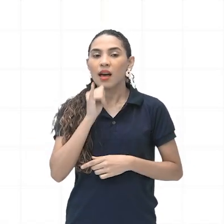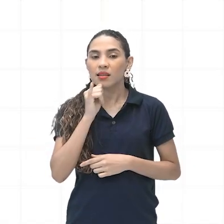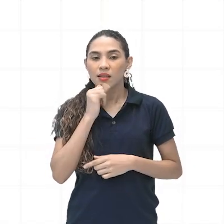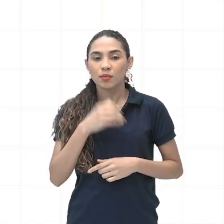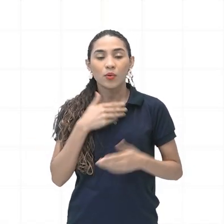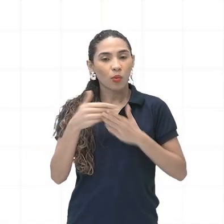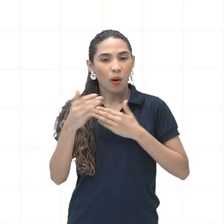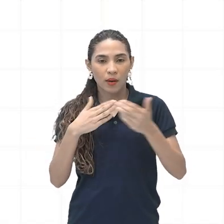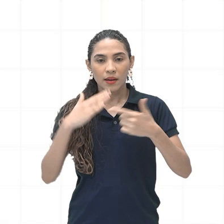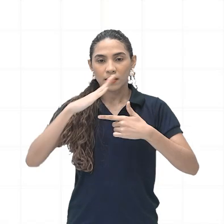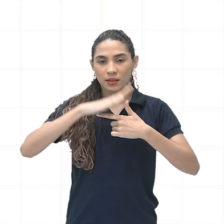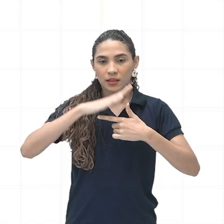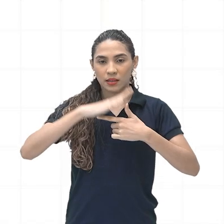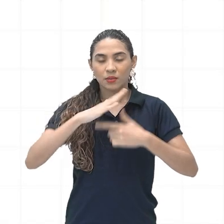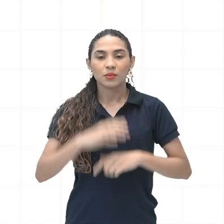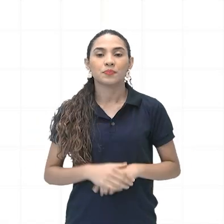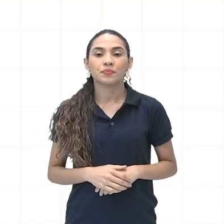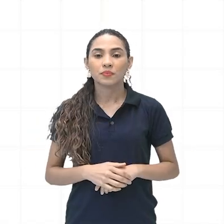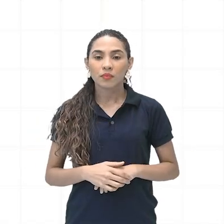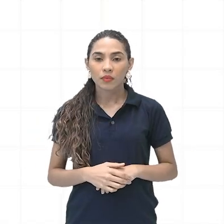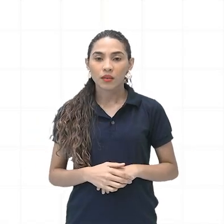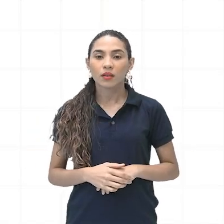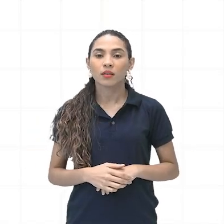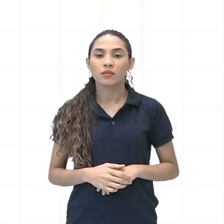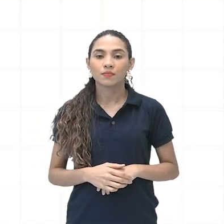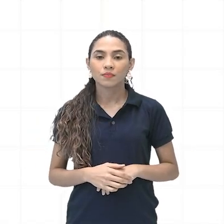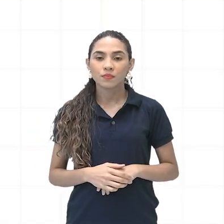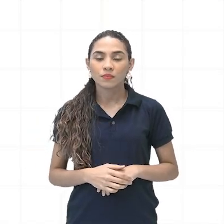em qualquer triângulo retângulo...